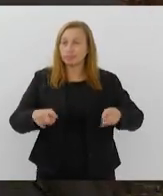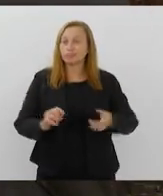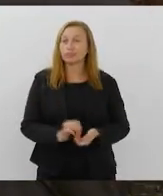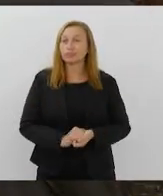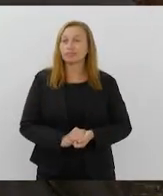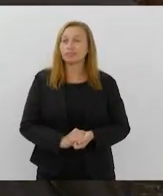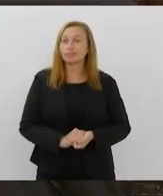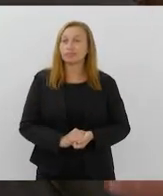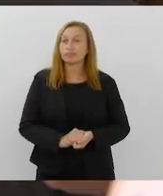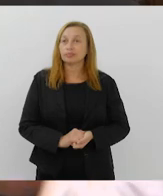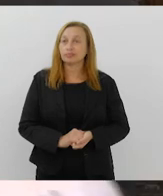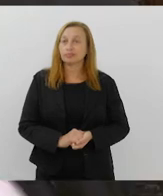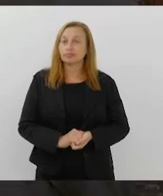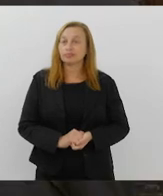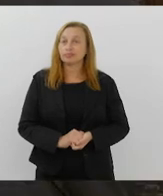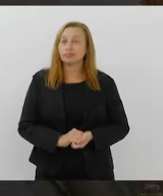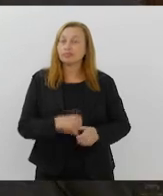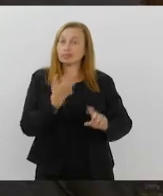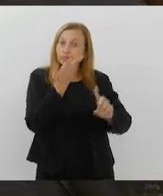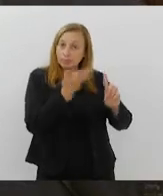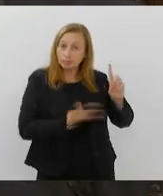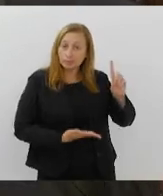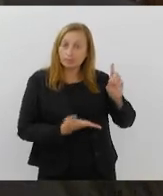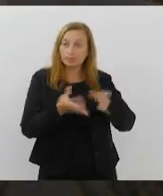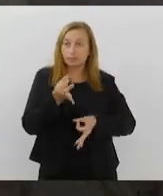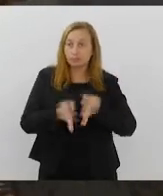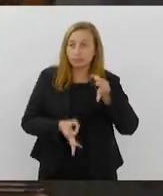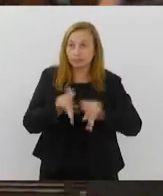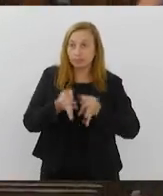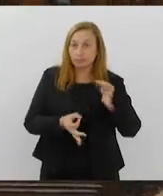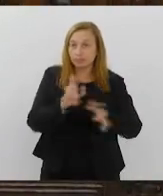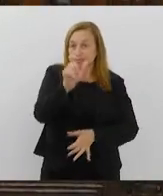de uma homenagem tão justa a pessoas tão